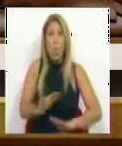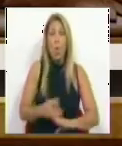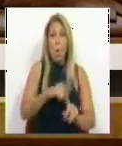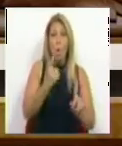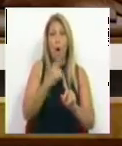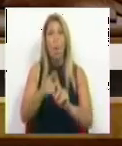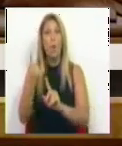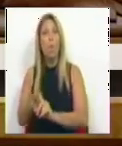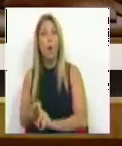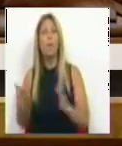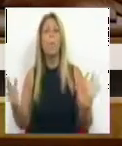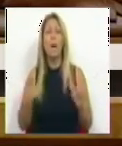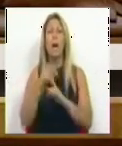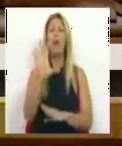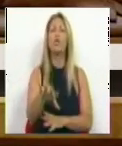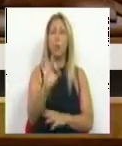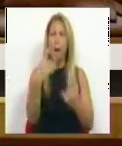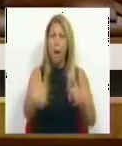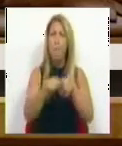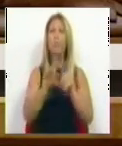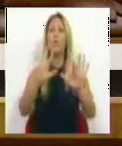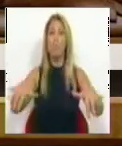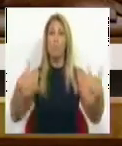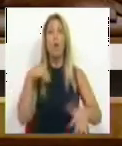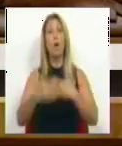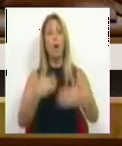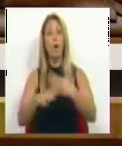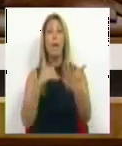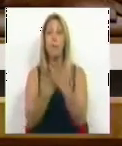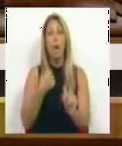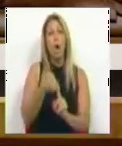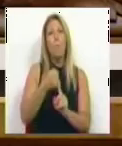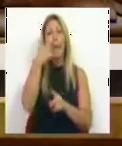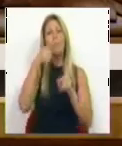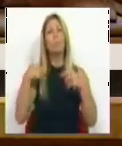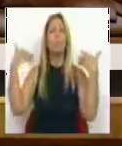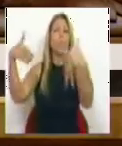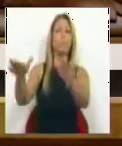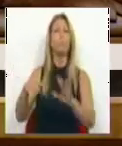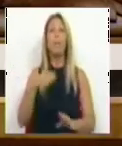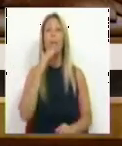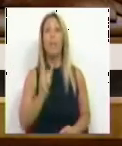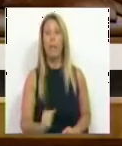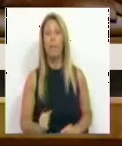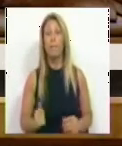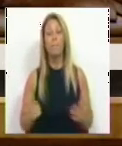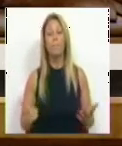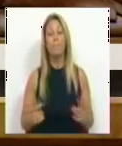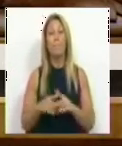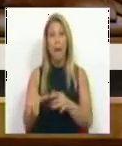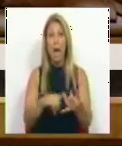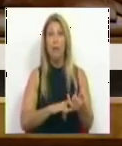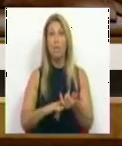políticas que podem ser ativas para promover o combate ao abandono da terra. O associativismo de